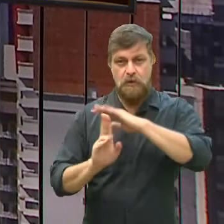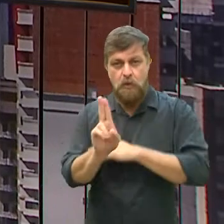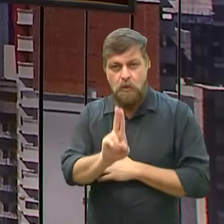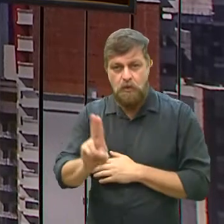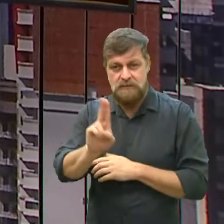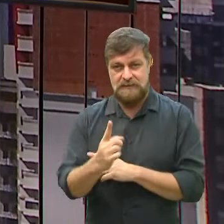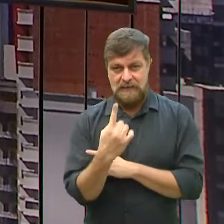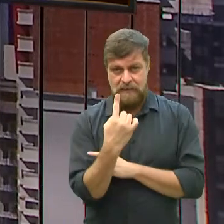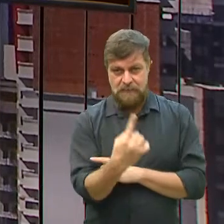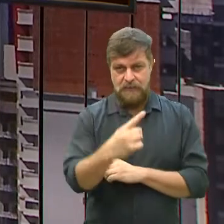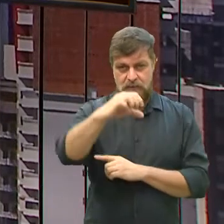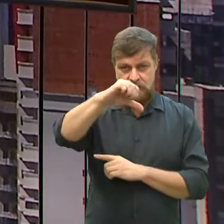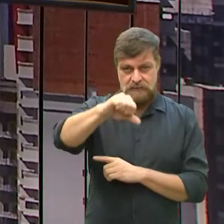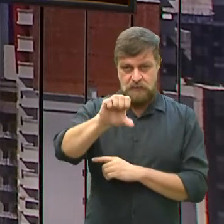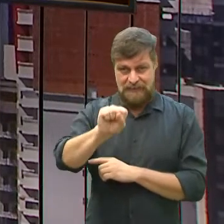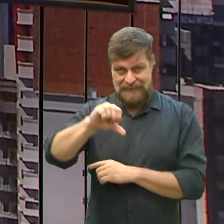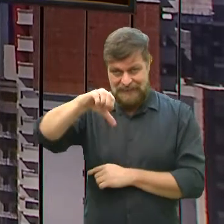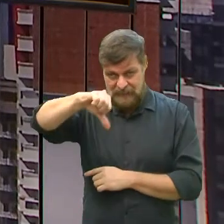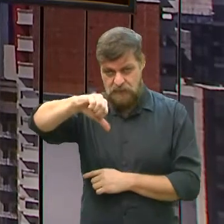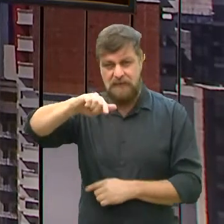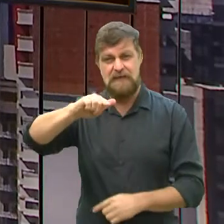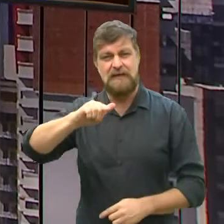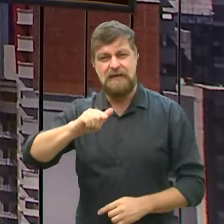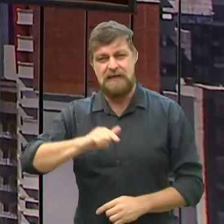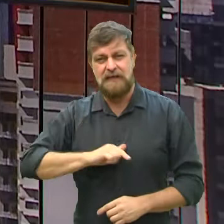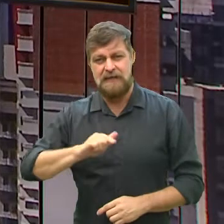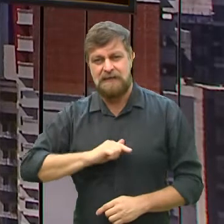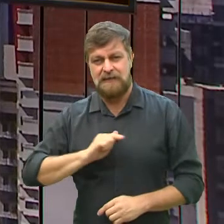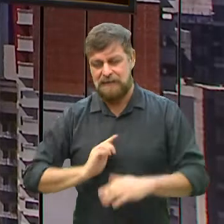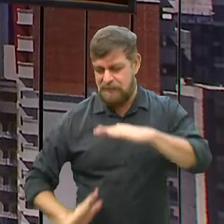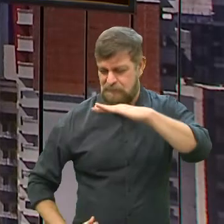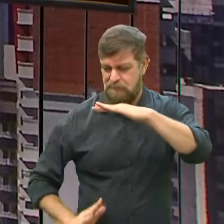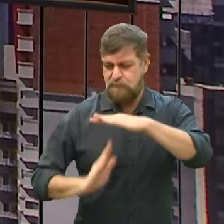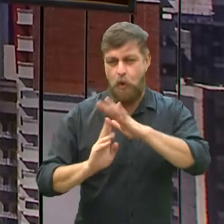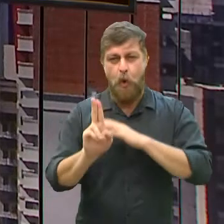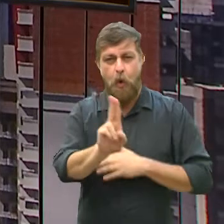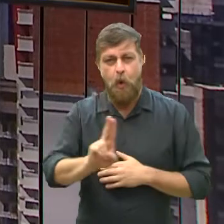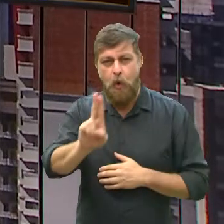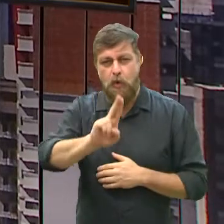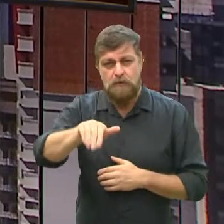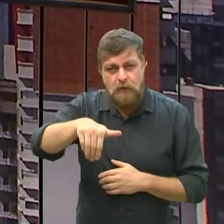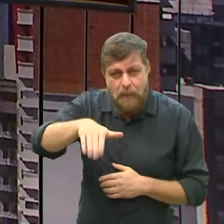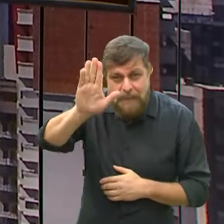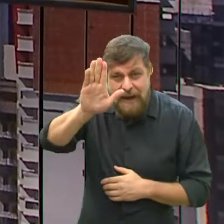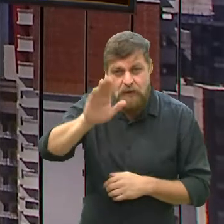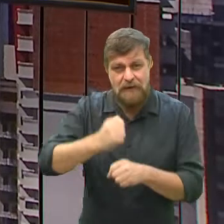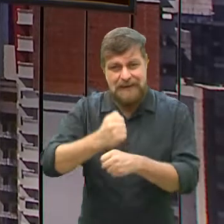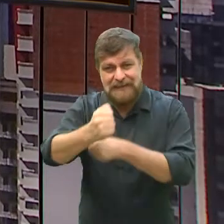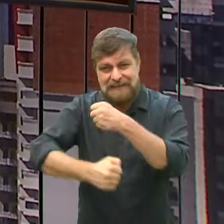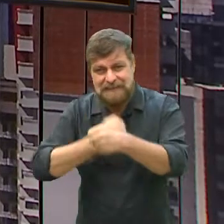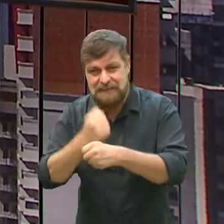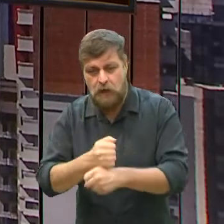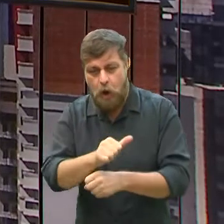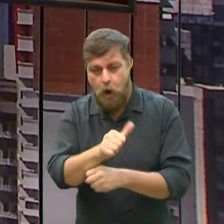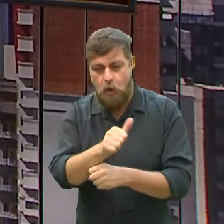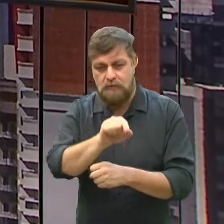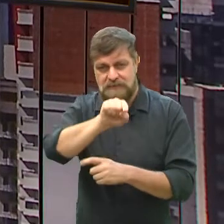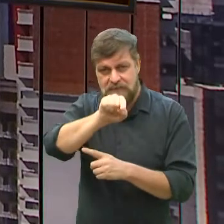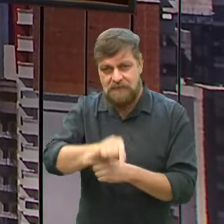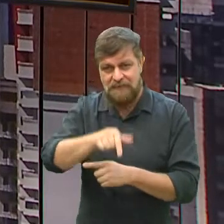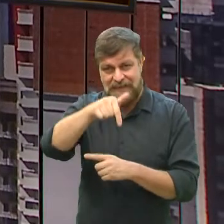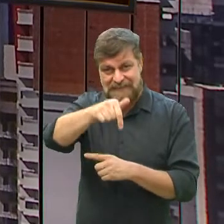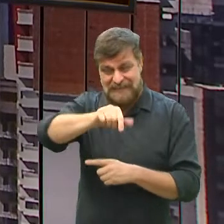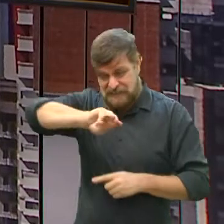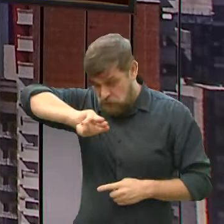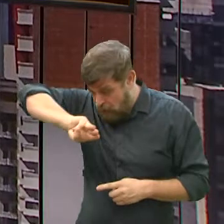em 1989, tendo como maior consumo, né, neste ano, de